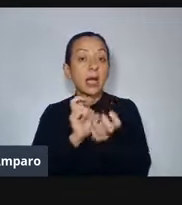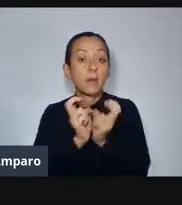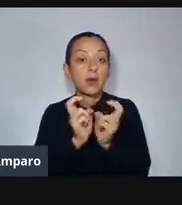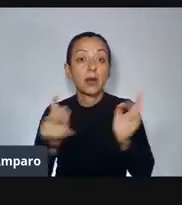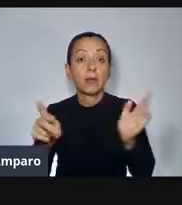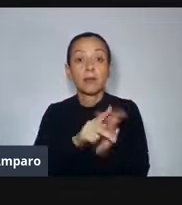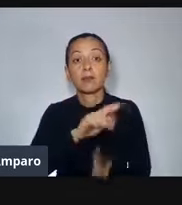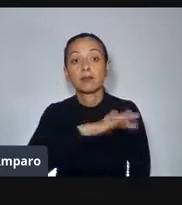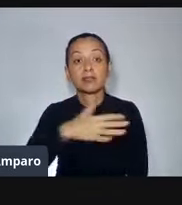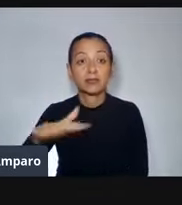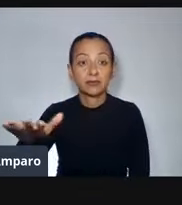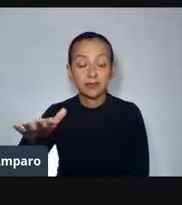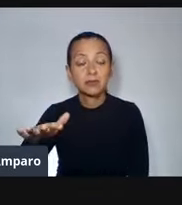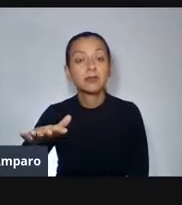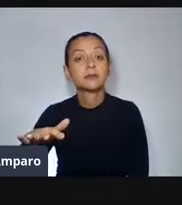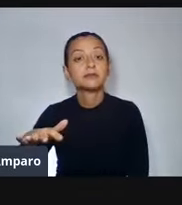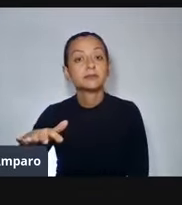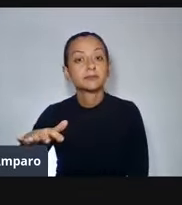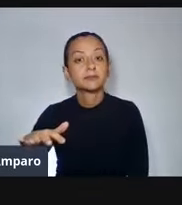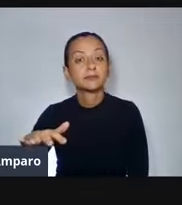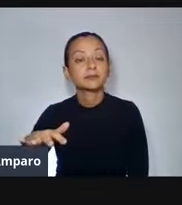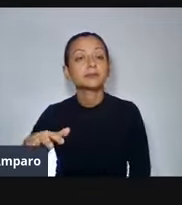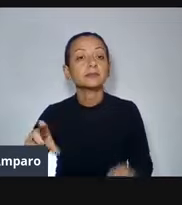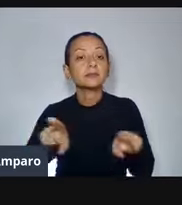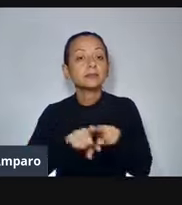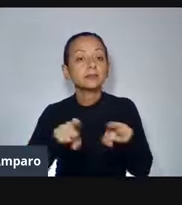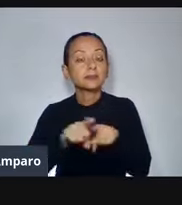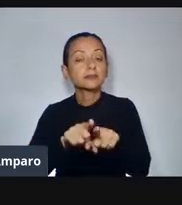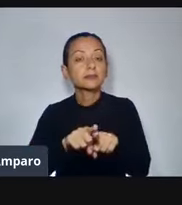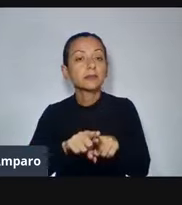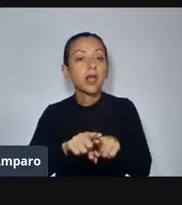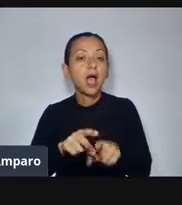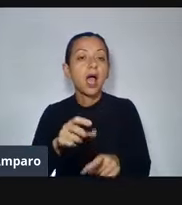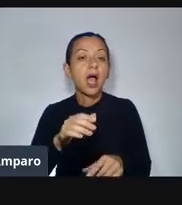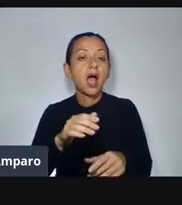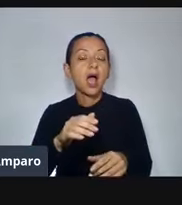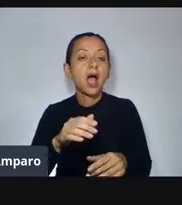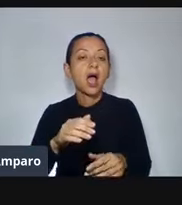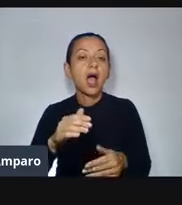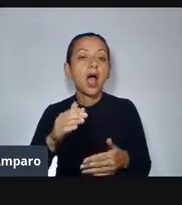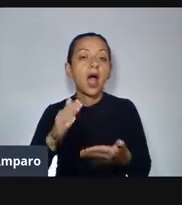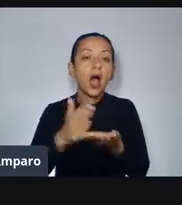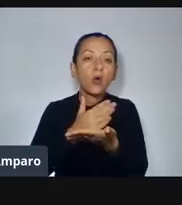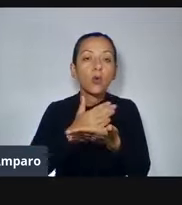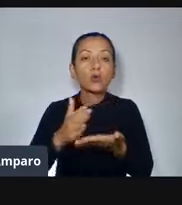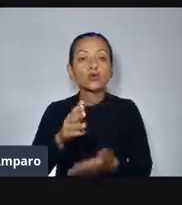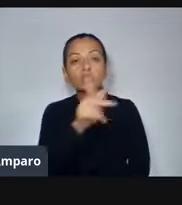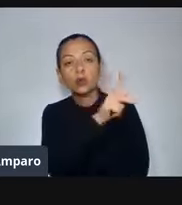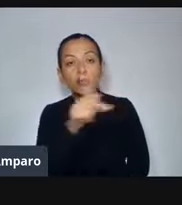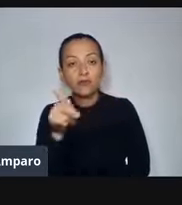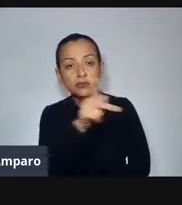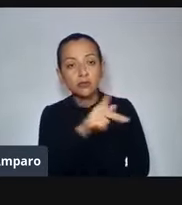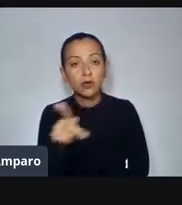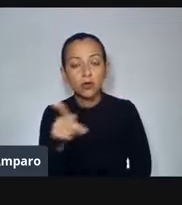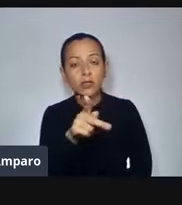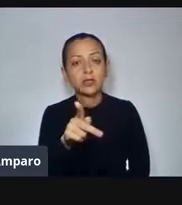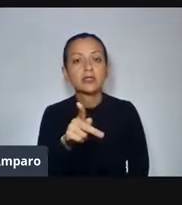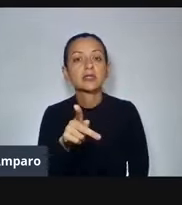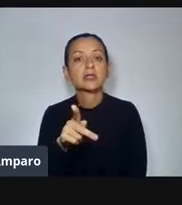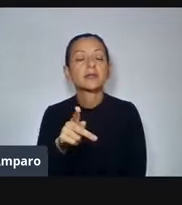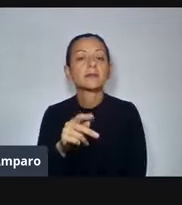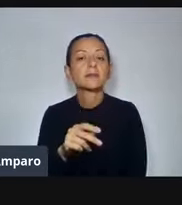Santos, da própria cidade. E vai ter alguns mestres, tá certo? O